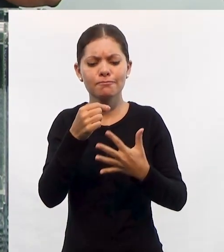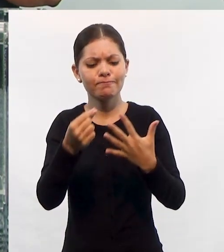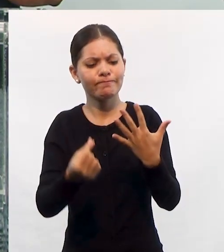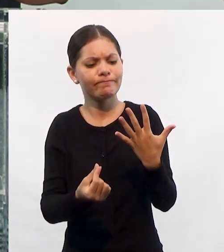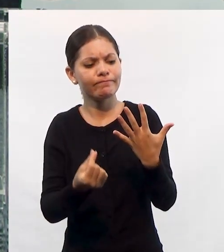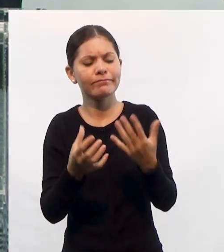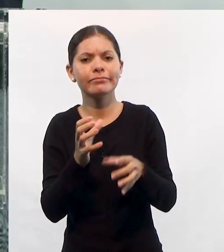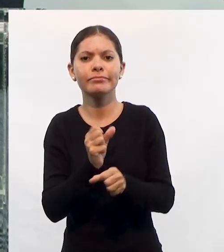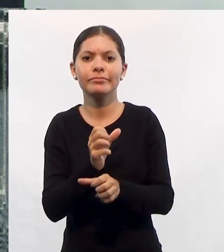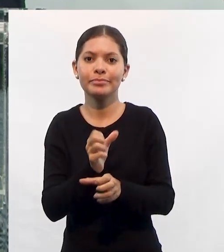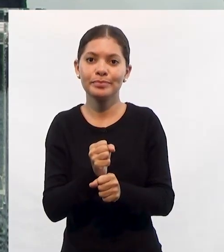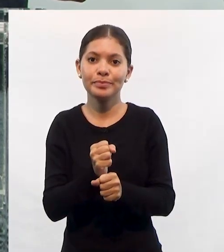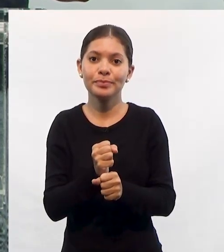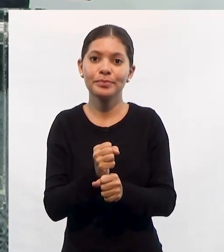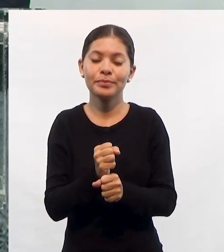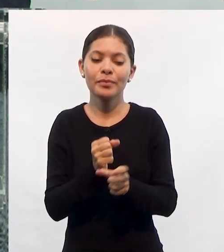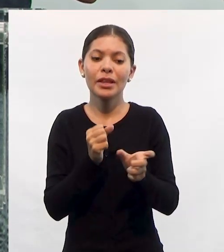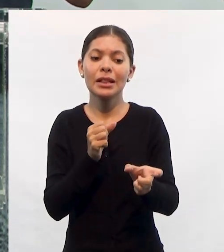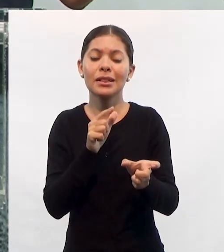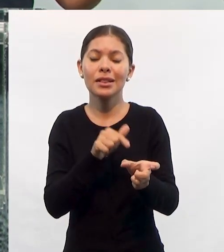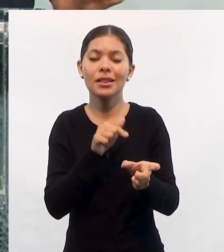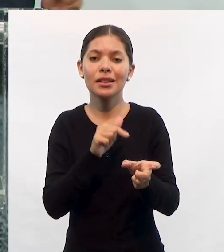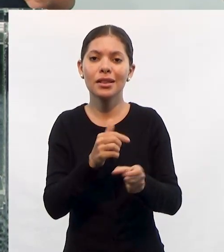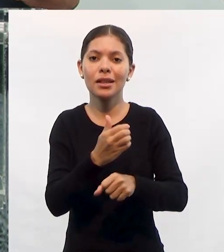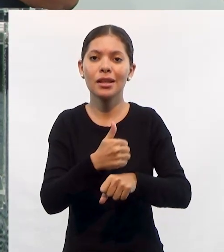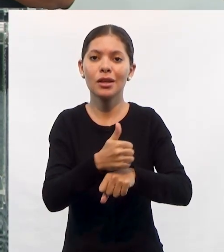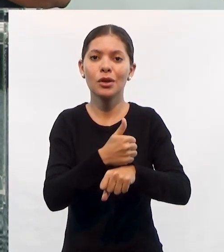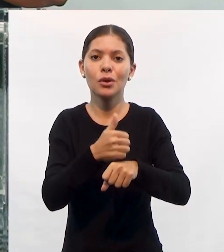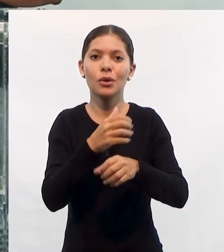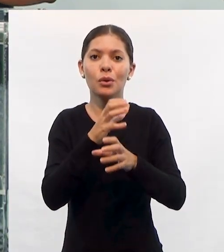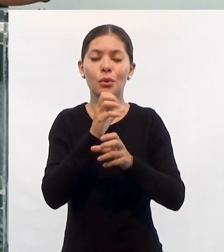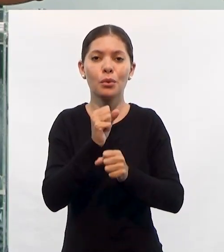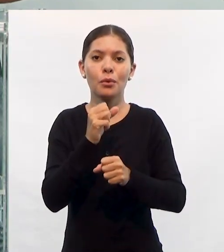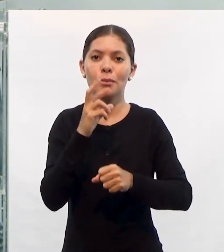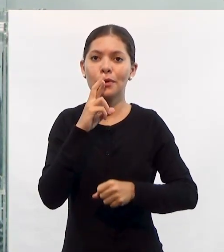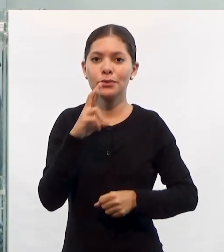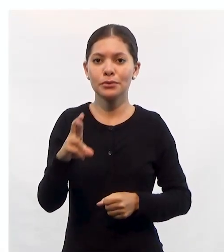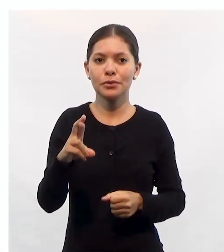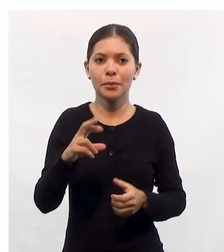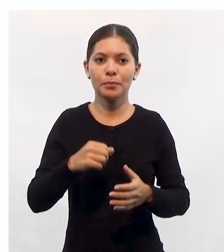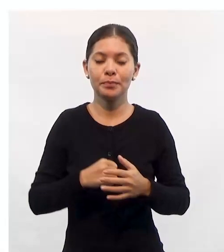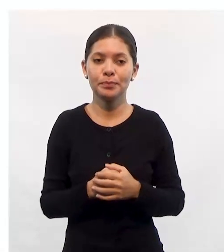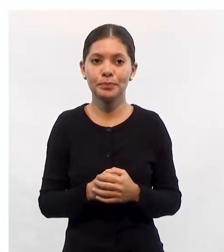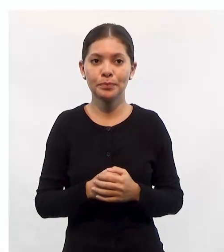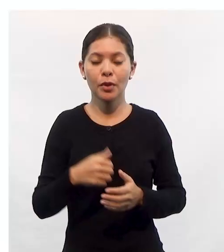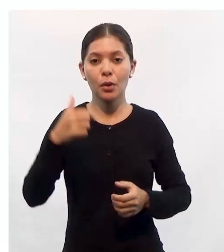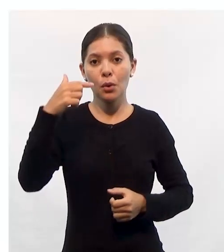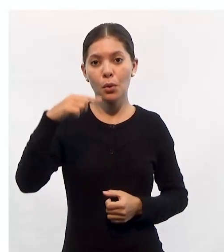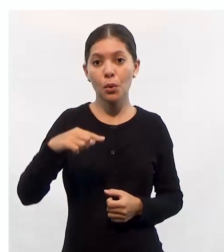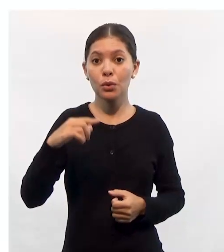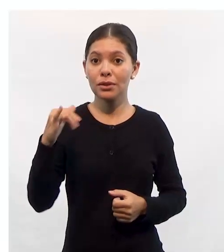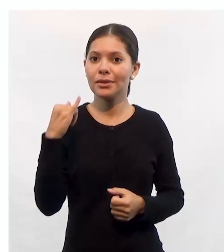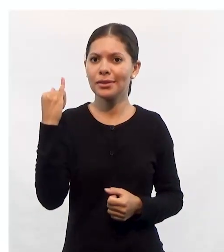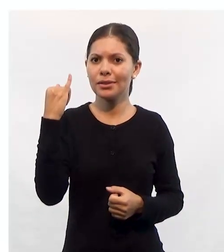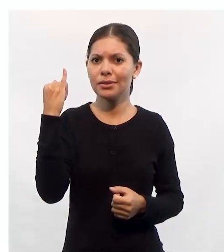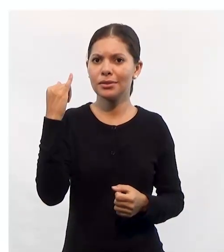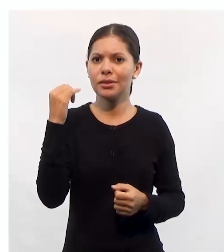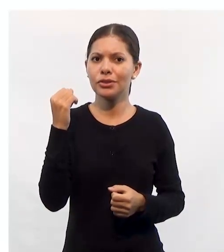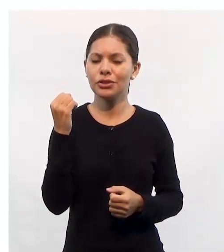os fatos contábeis, como é que ele vai resolver um problema contábil. E outra parte interessante é